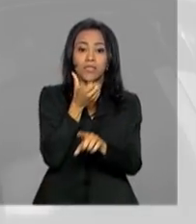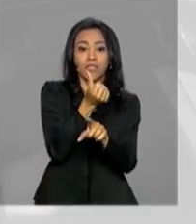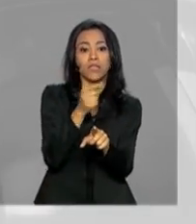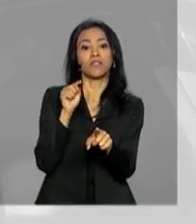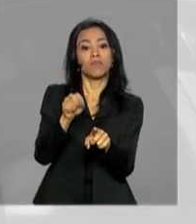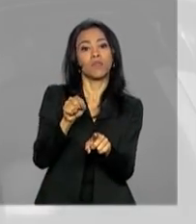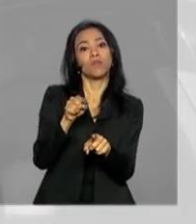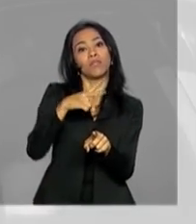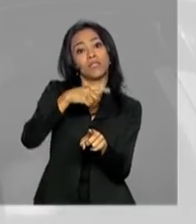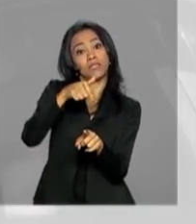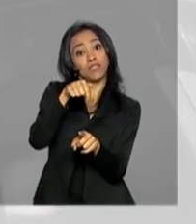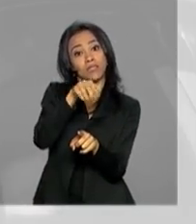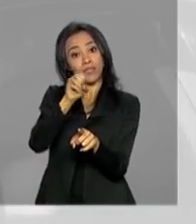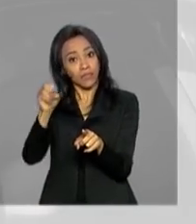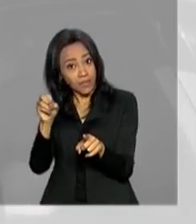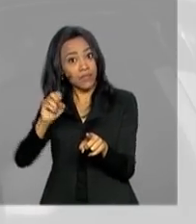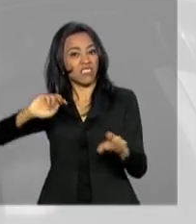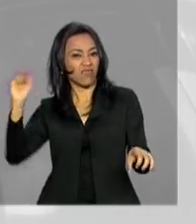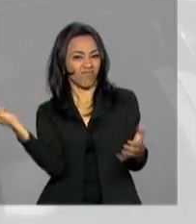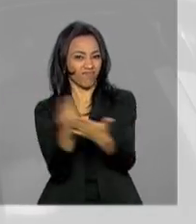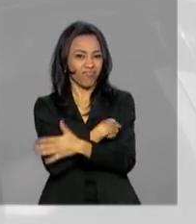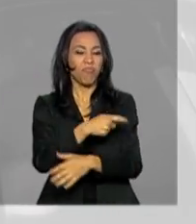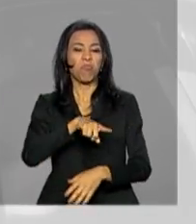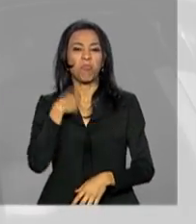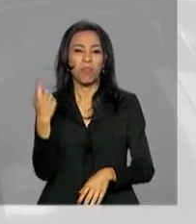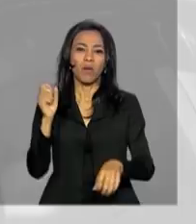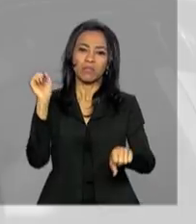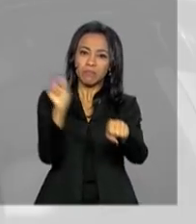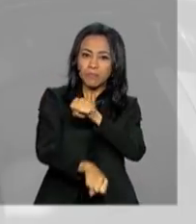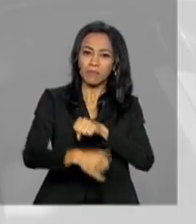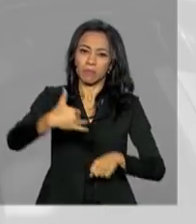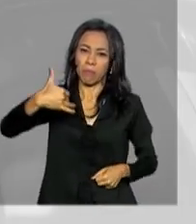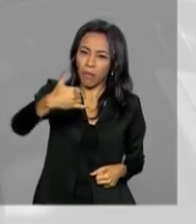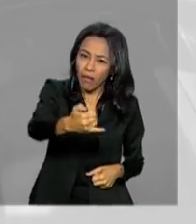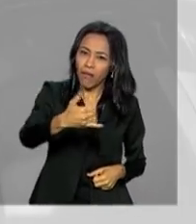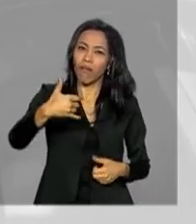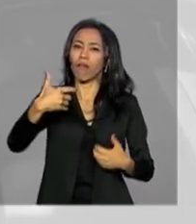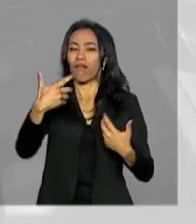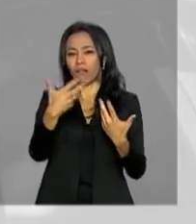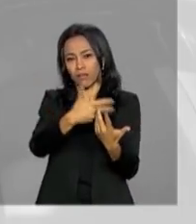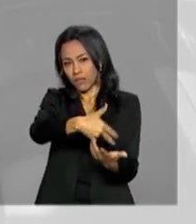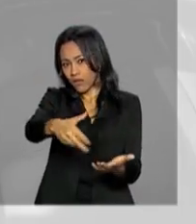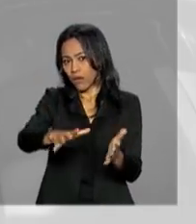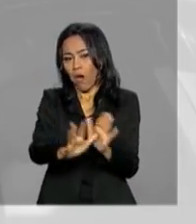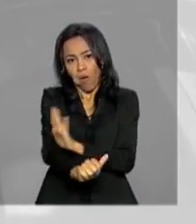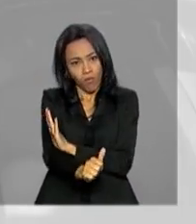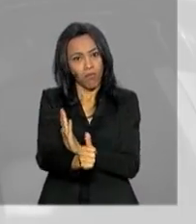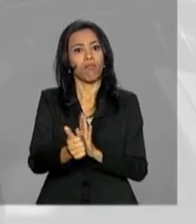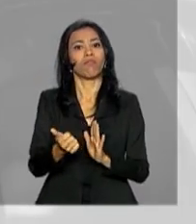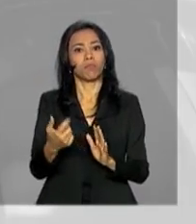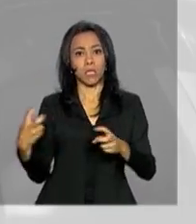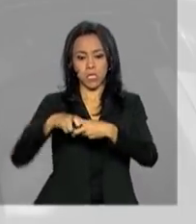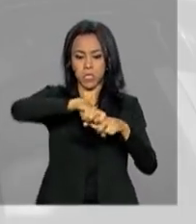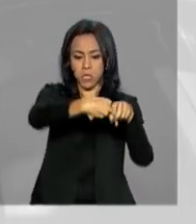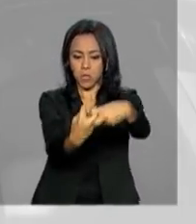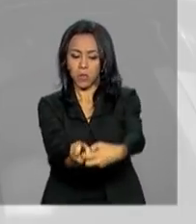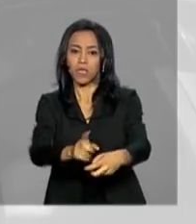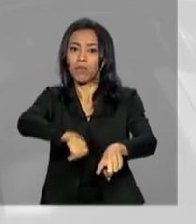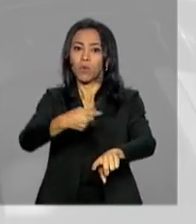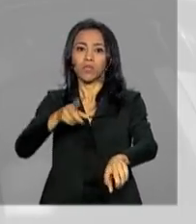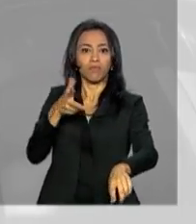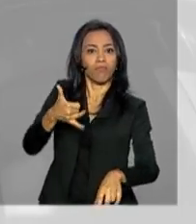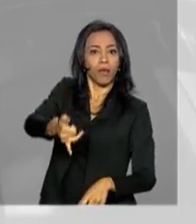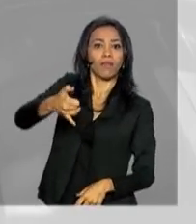6.700 casos de letalidade violenta, que envolvem homicídio doloso, latrocínio e lesão corporal seguida de